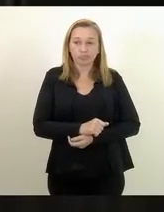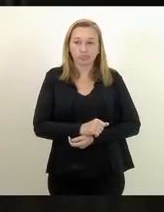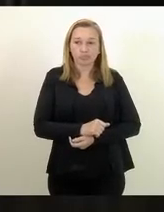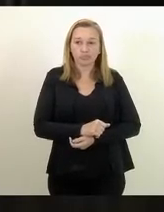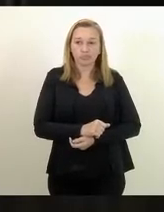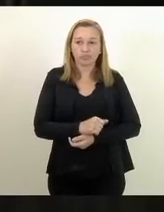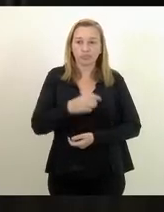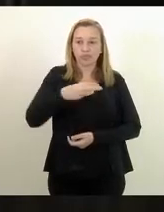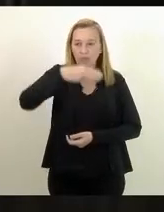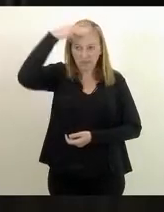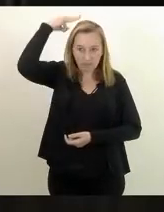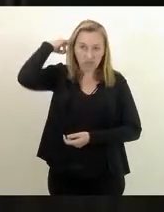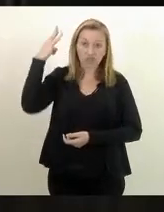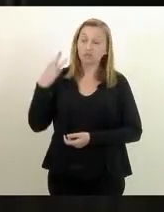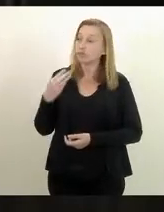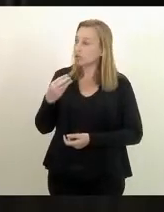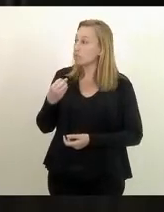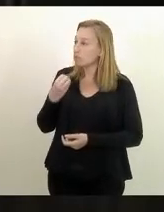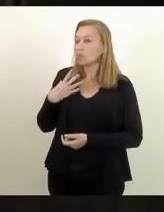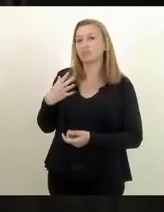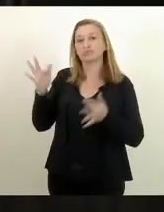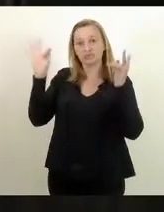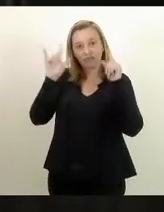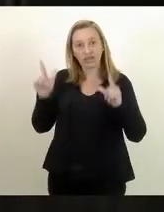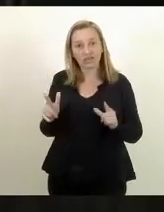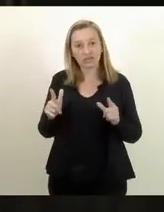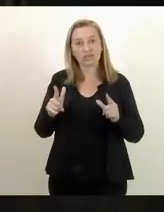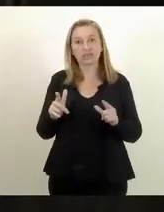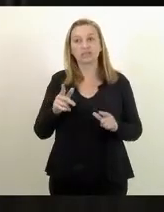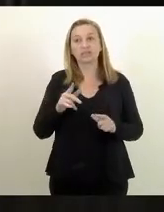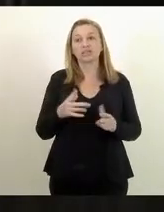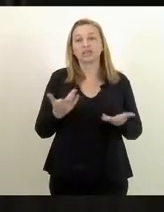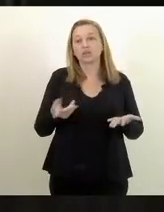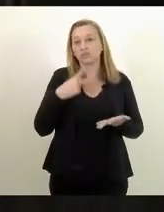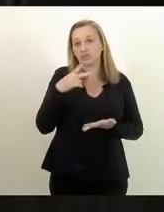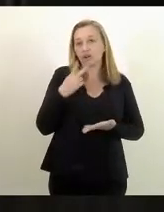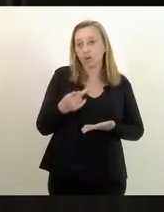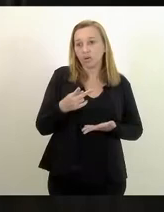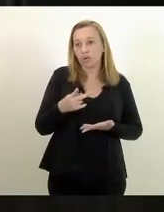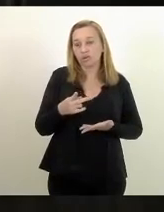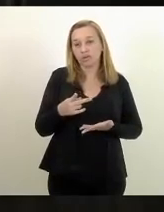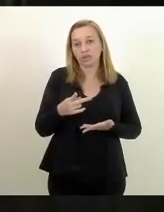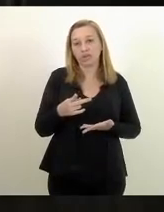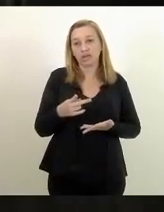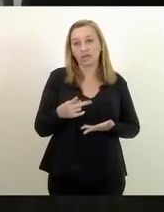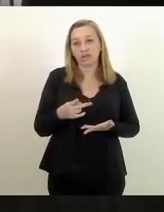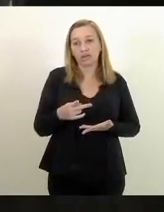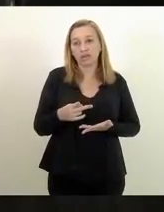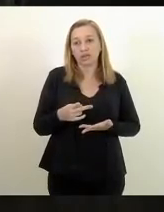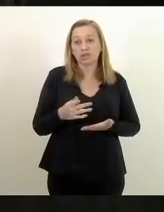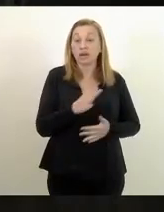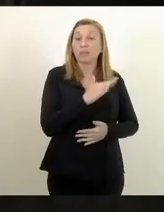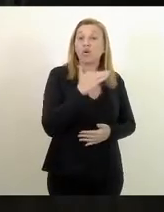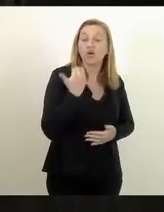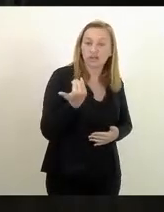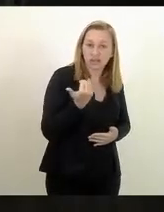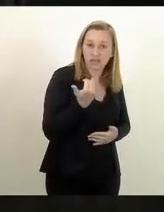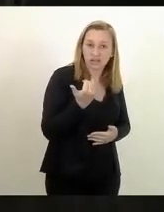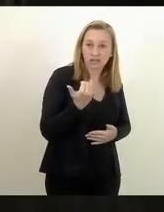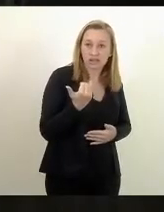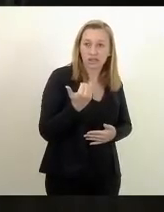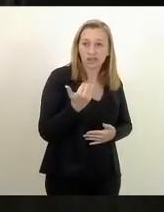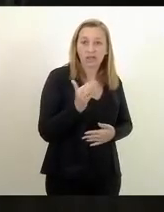Márcio Pacheco foi bem feliz quando trouxe a questão do luto. Fazer o luto é